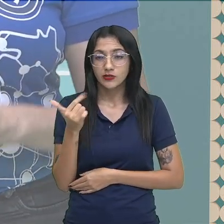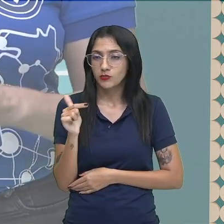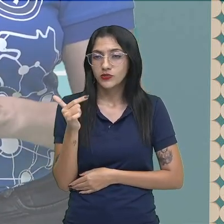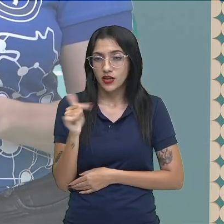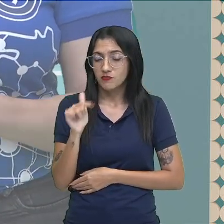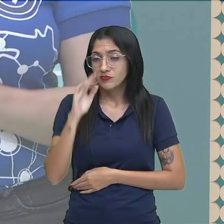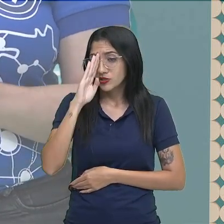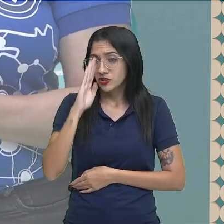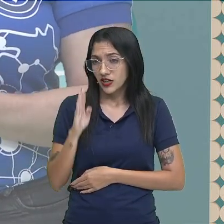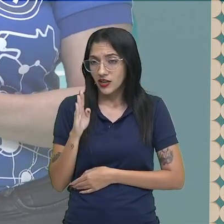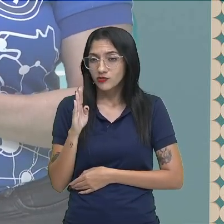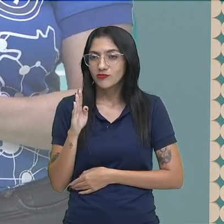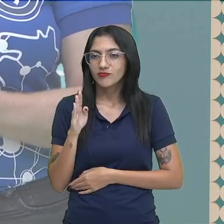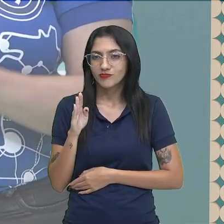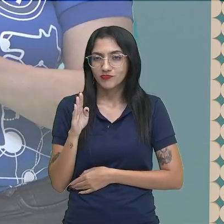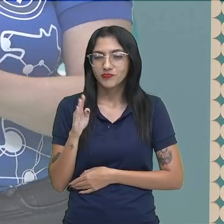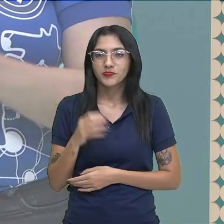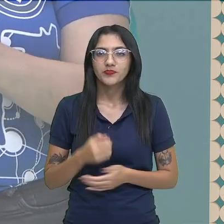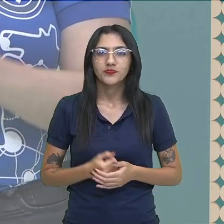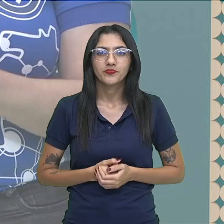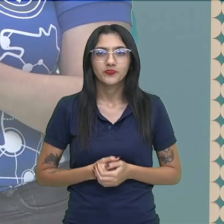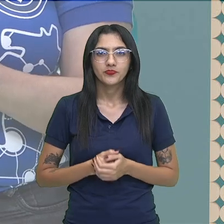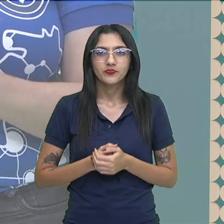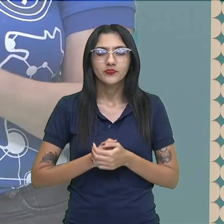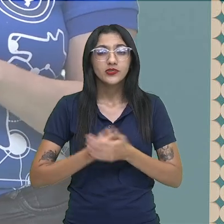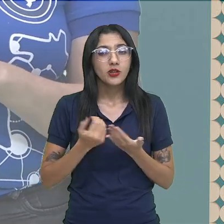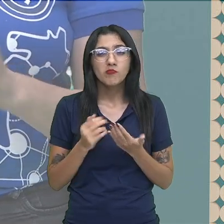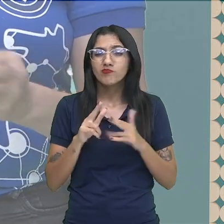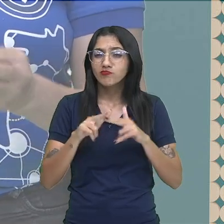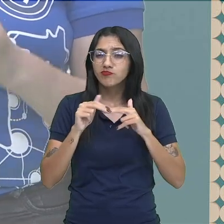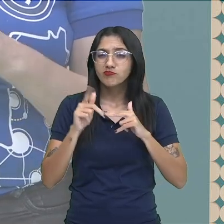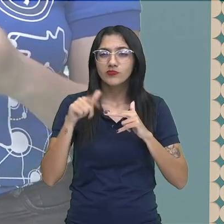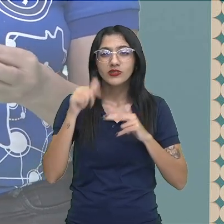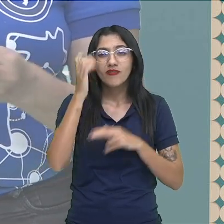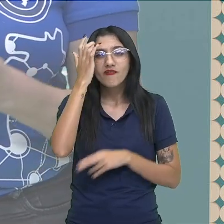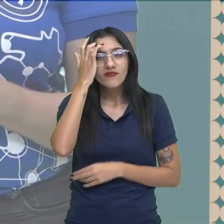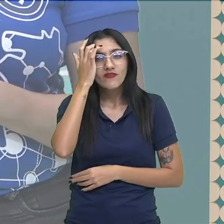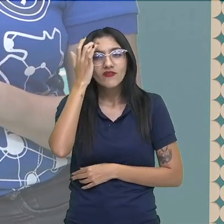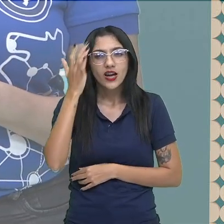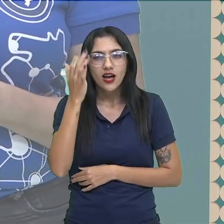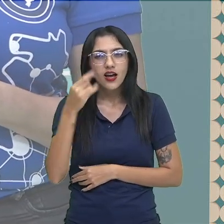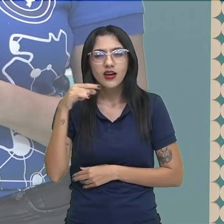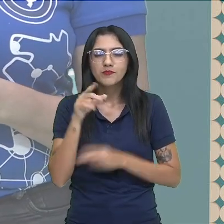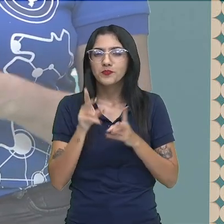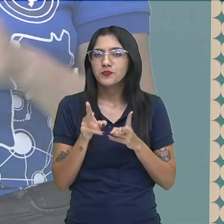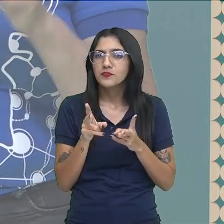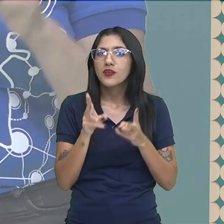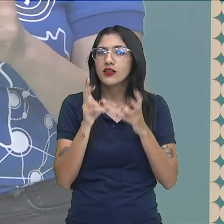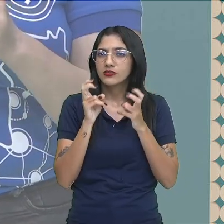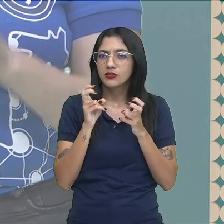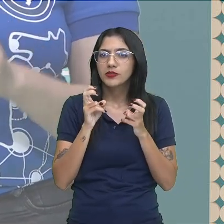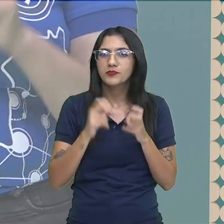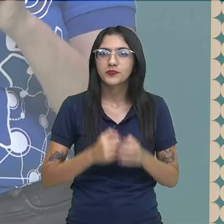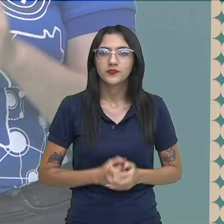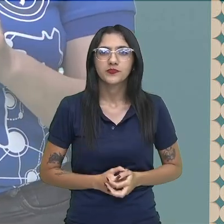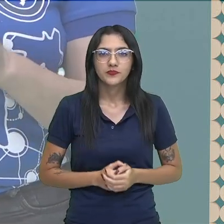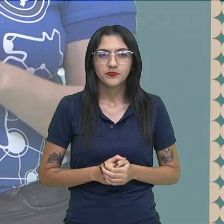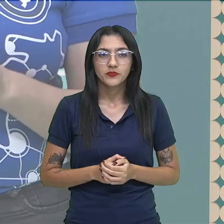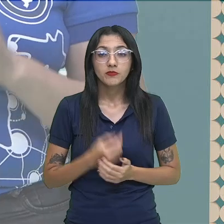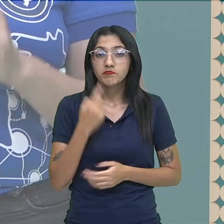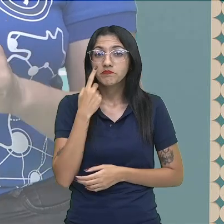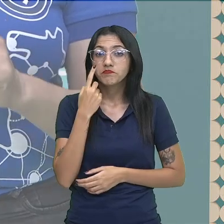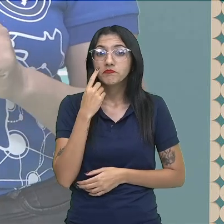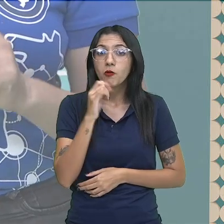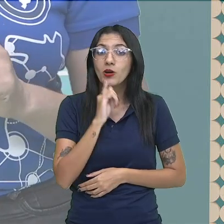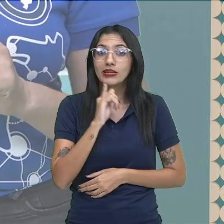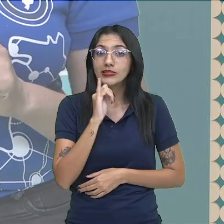nada. Essa é a diferença, tá? Por isso que eu digo que é muito fácil de você identificar. Vamos para o exemplo agora